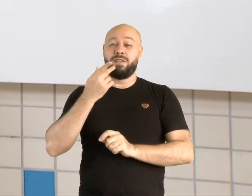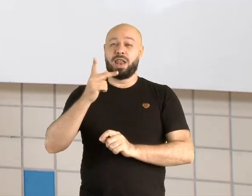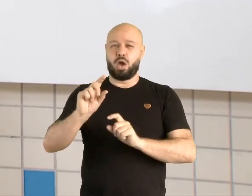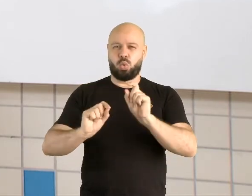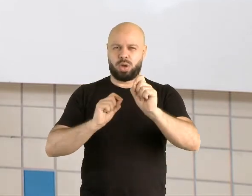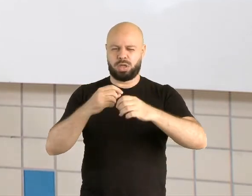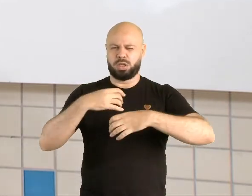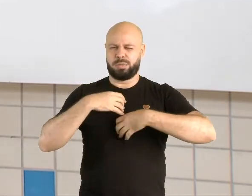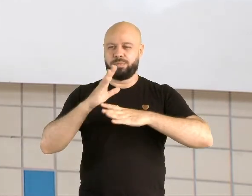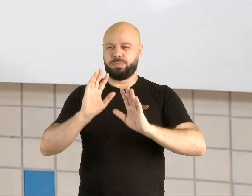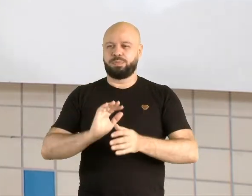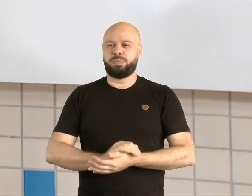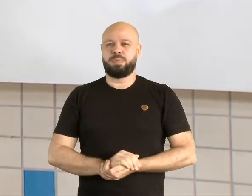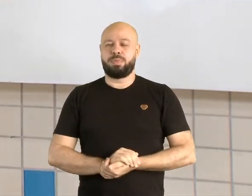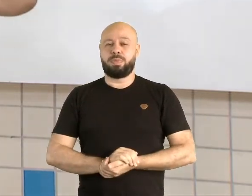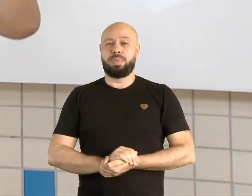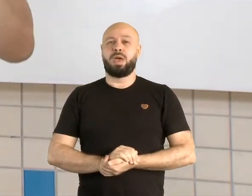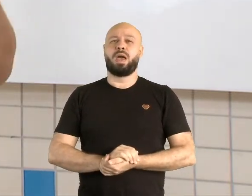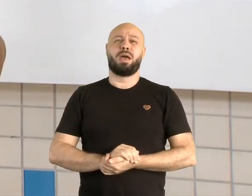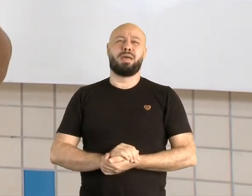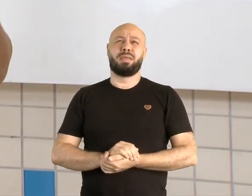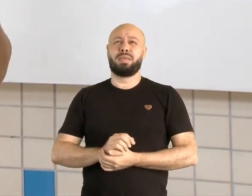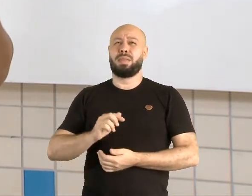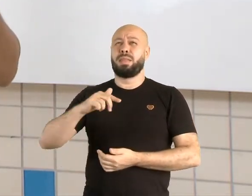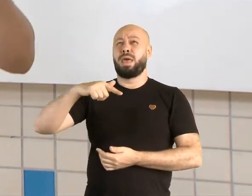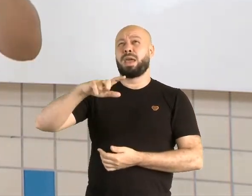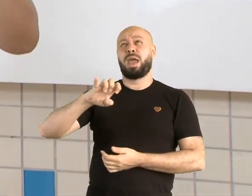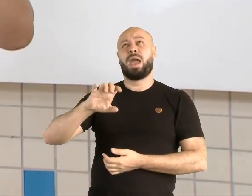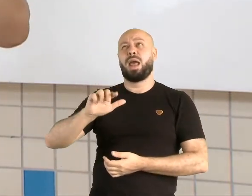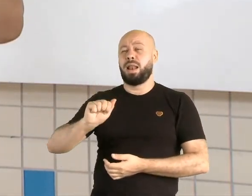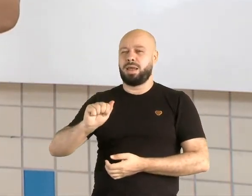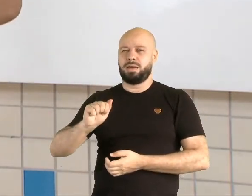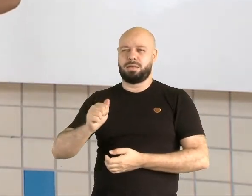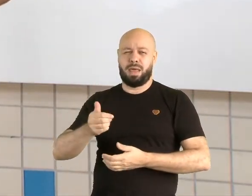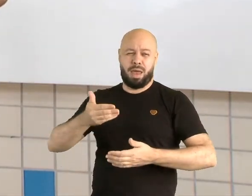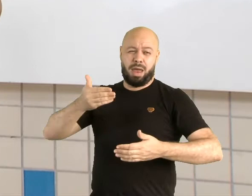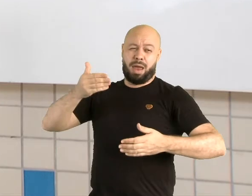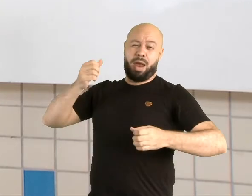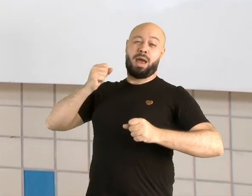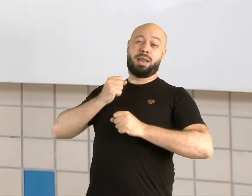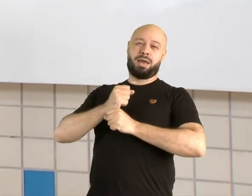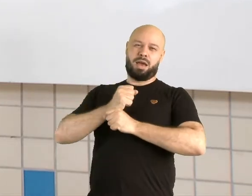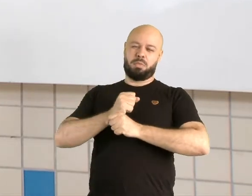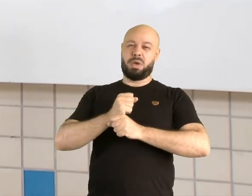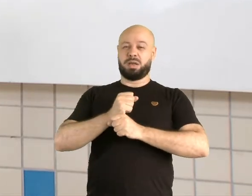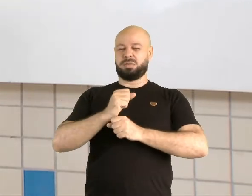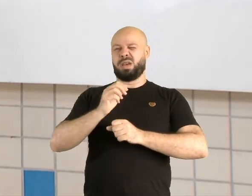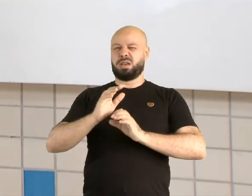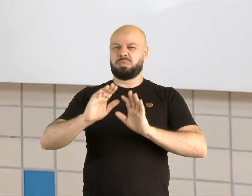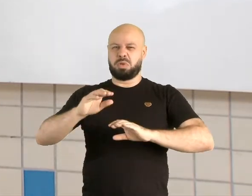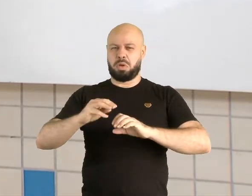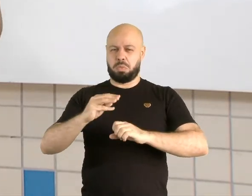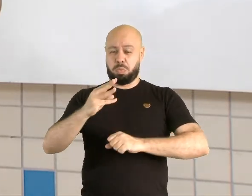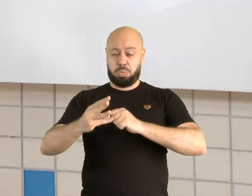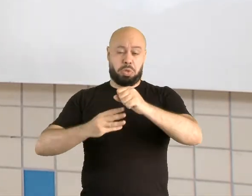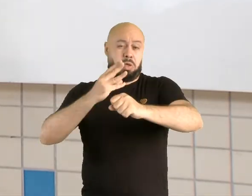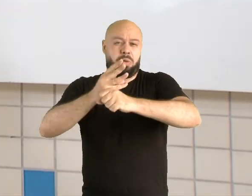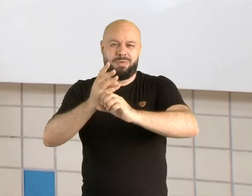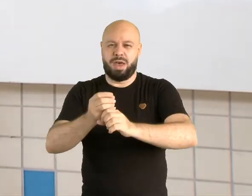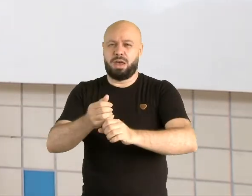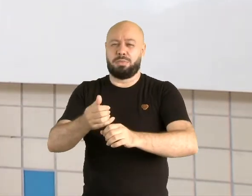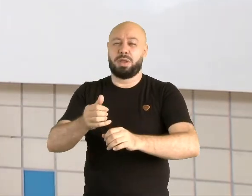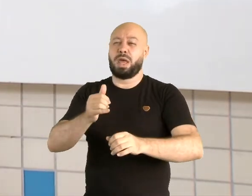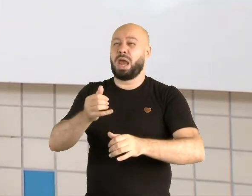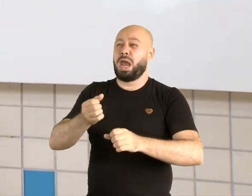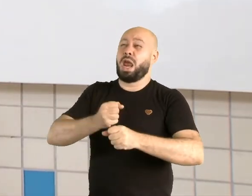maneira. Naquele ano, vamos supor aqui que daqui 2 anos, 3 anos, a gente vai falar. Naquele